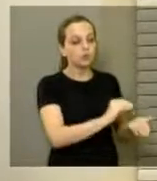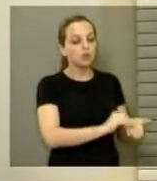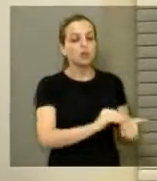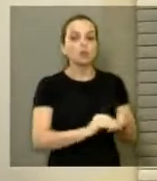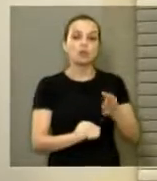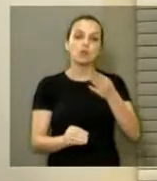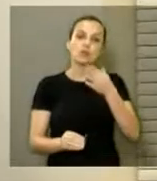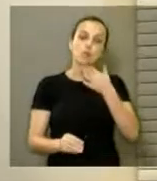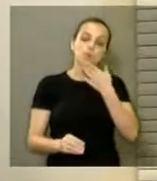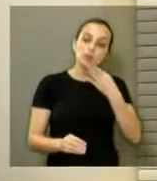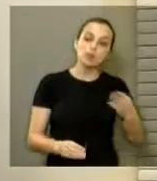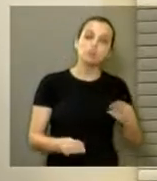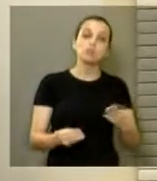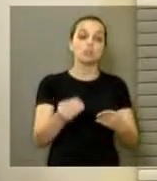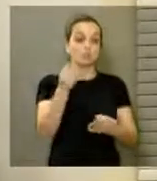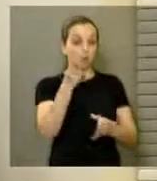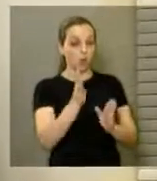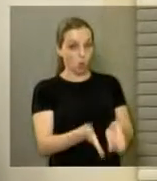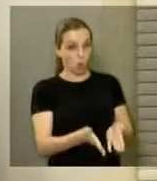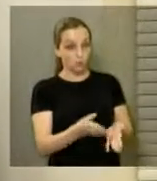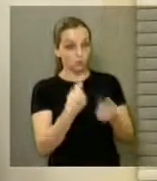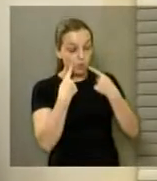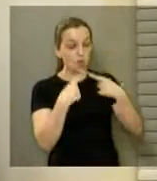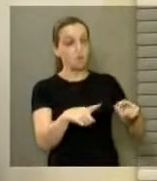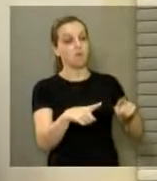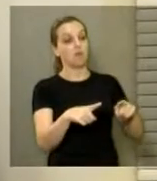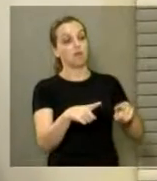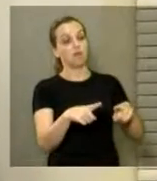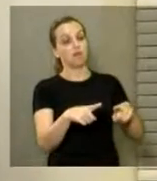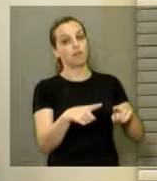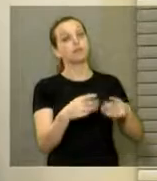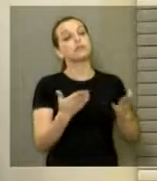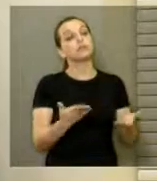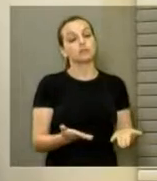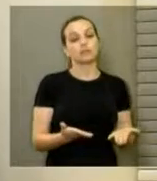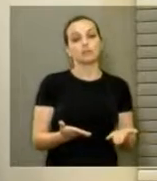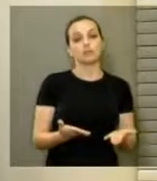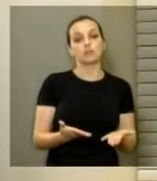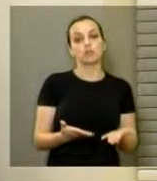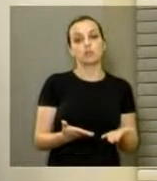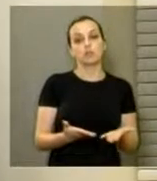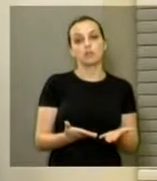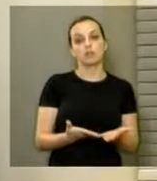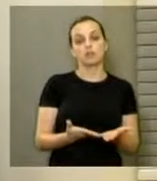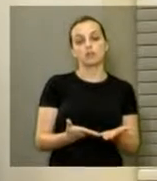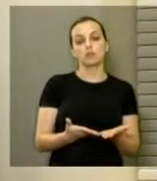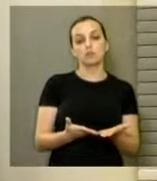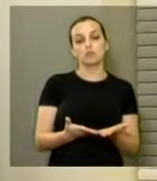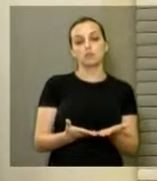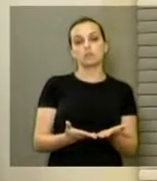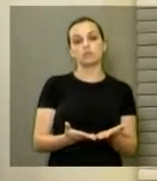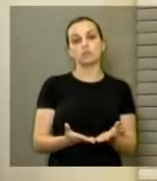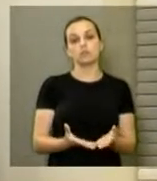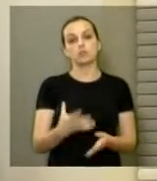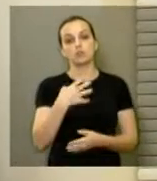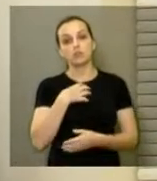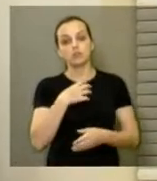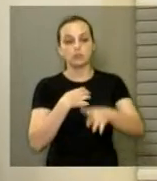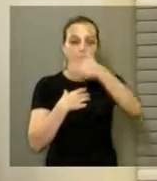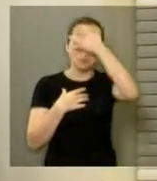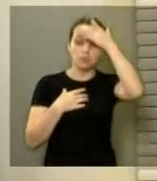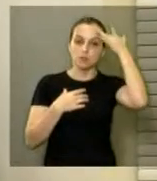hoje critica e pede enxugamento. Então, que moral teria a pessoa para falar